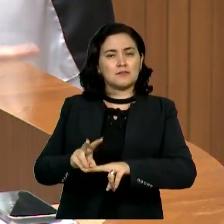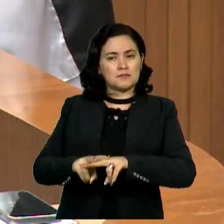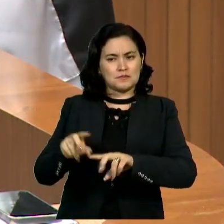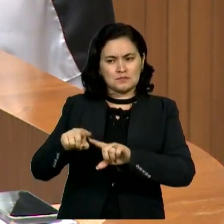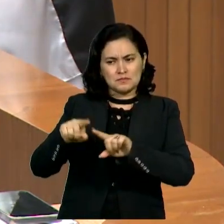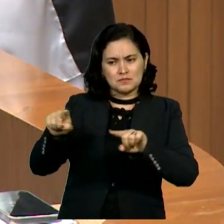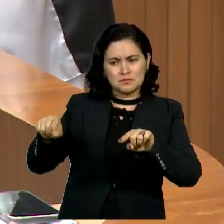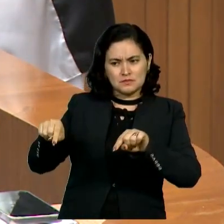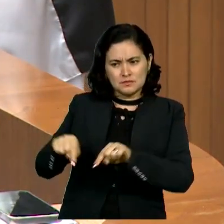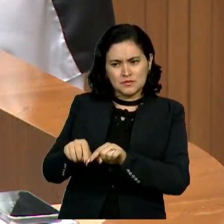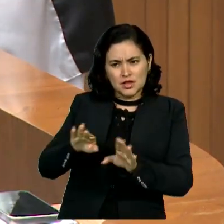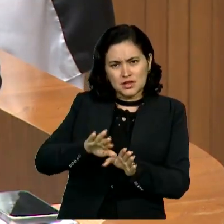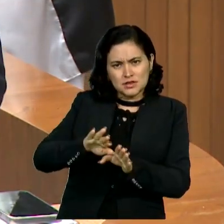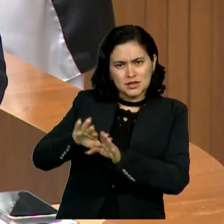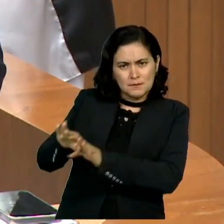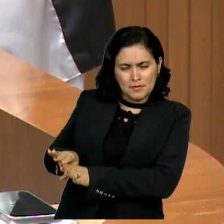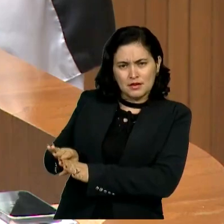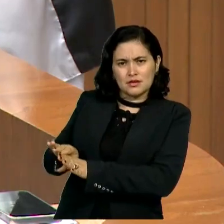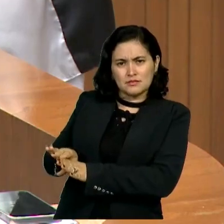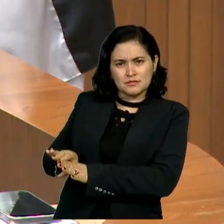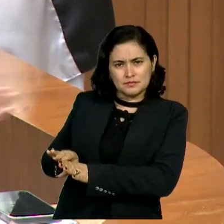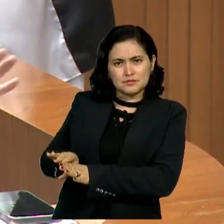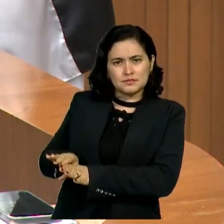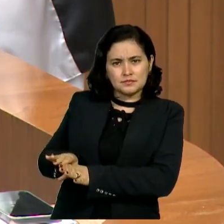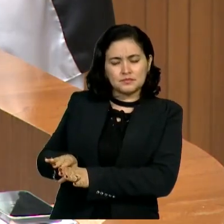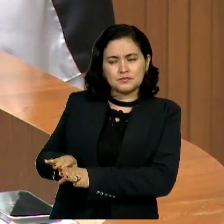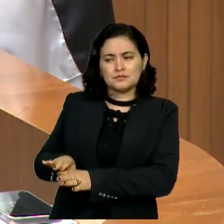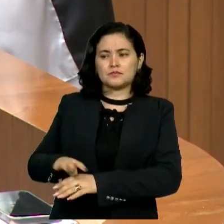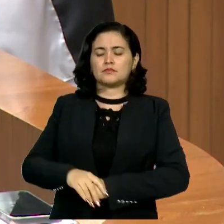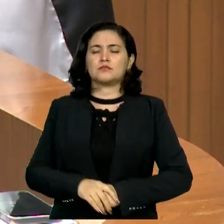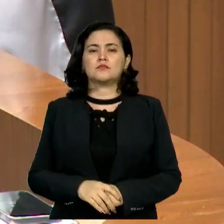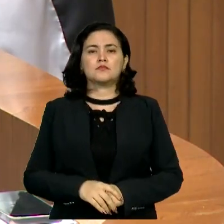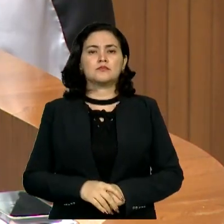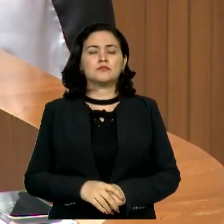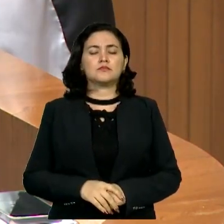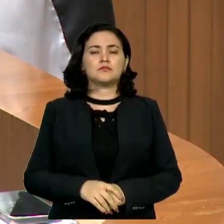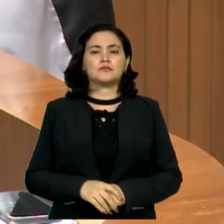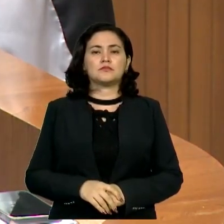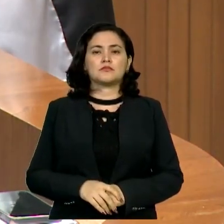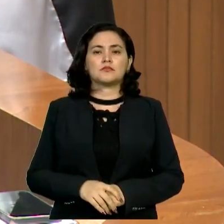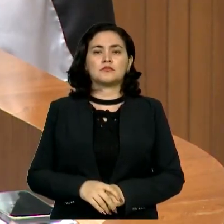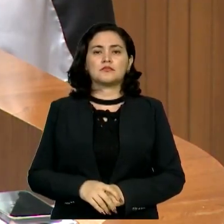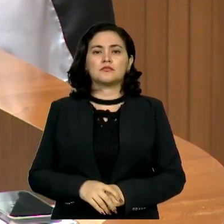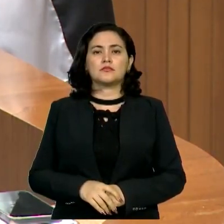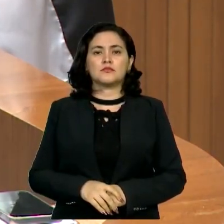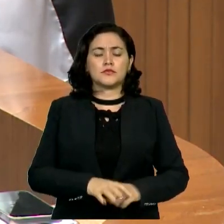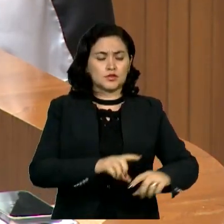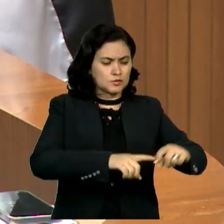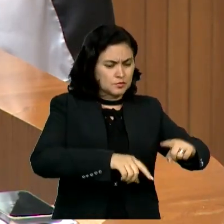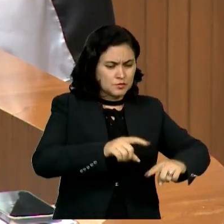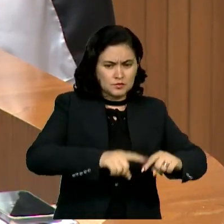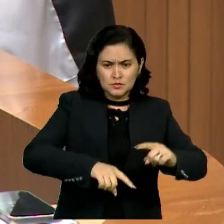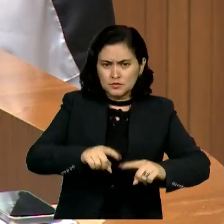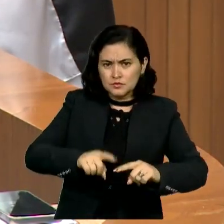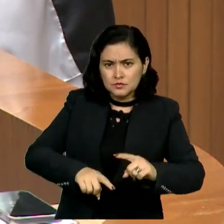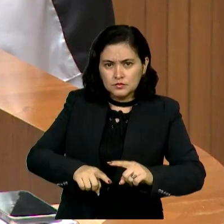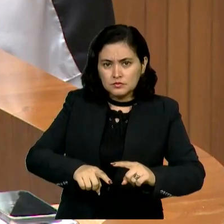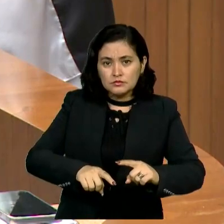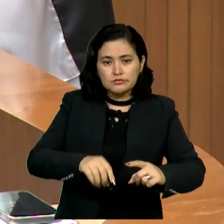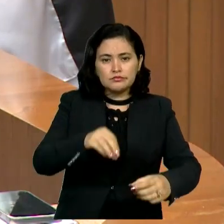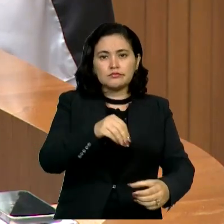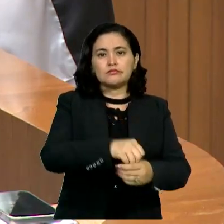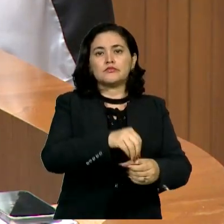não em flagrante, foi uma prisão preventiva. Não teve nada errado. Os equipamentos foram tirados dentro da casa